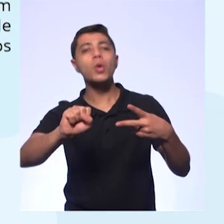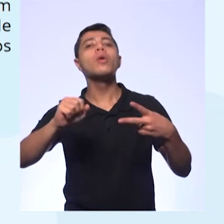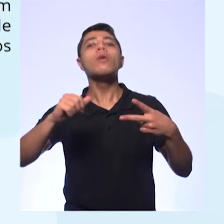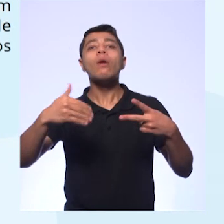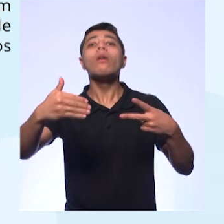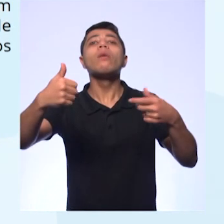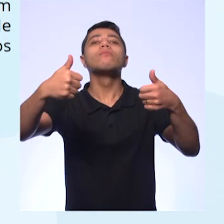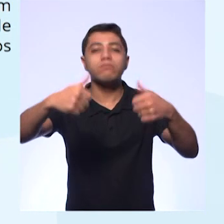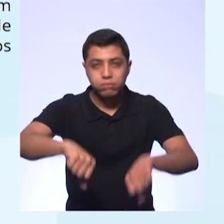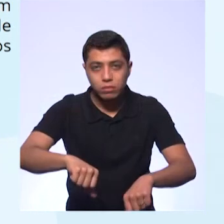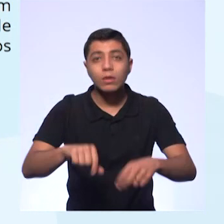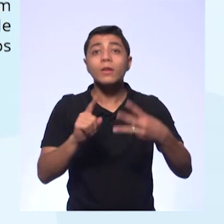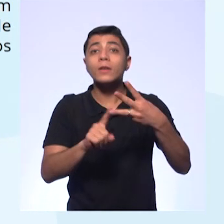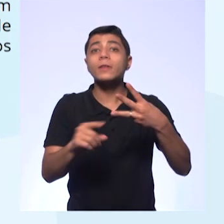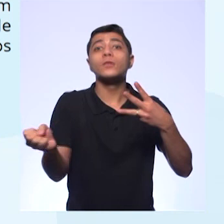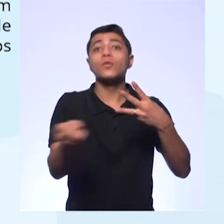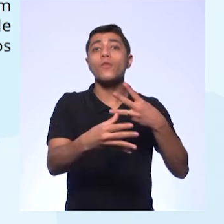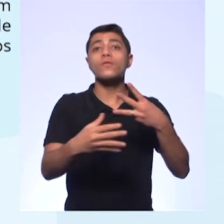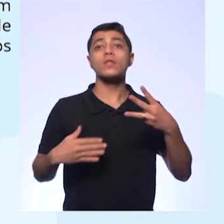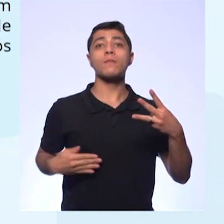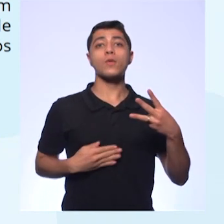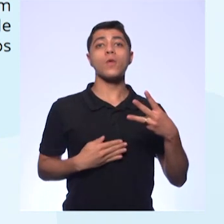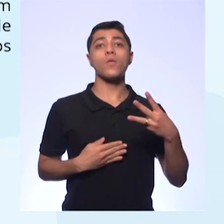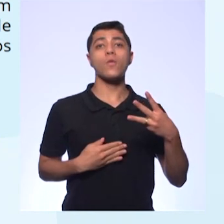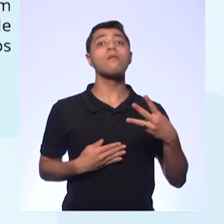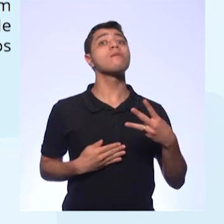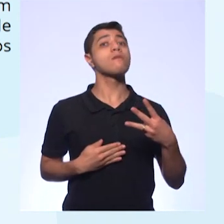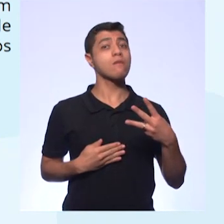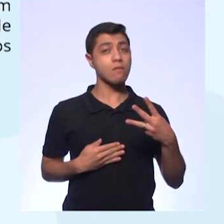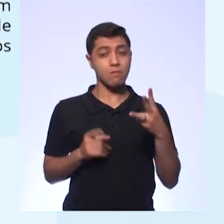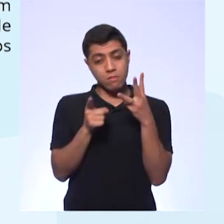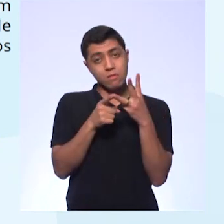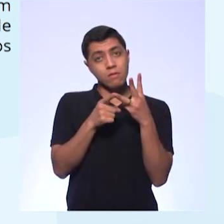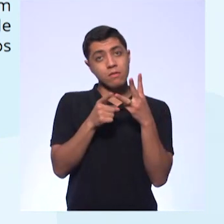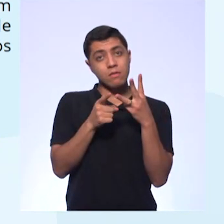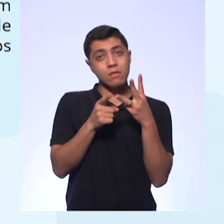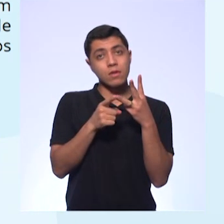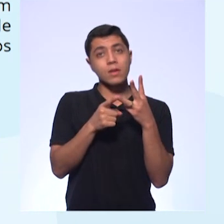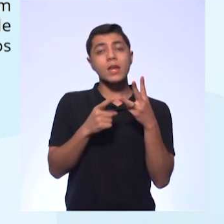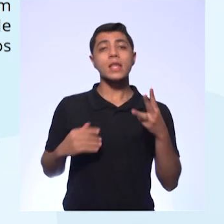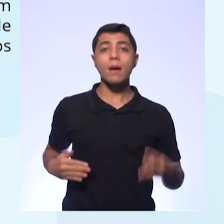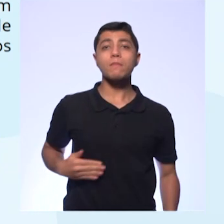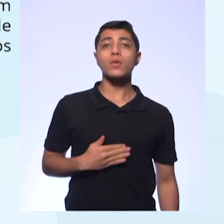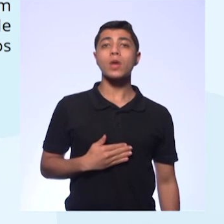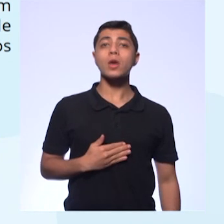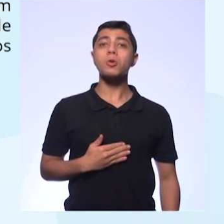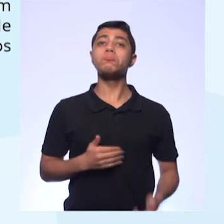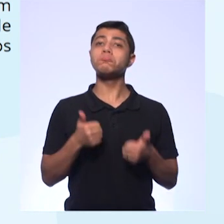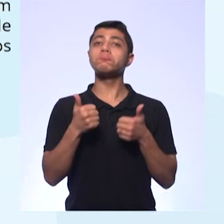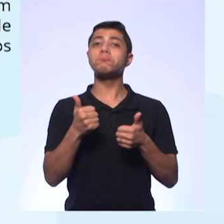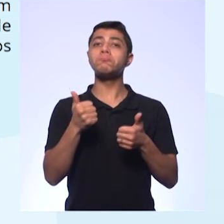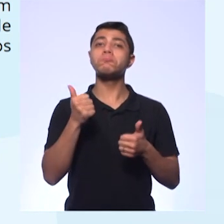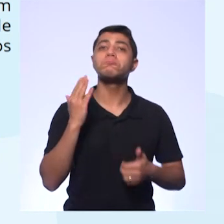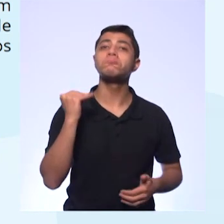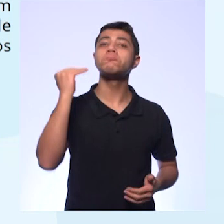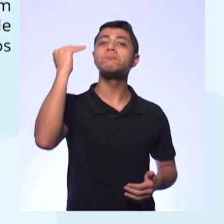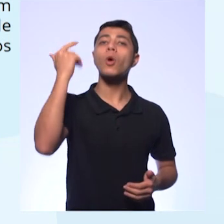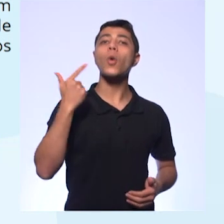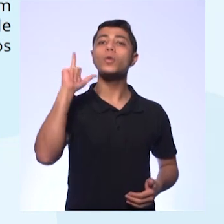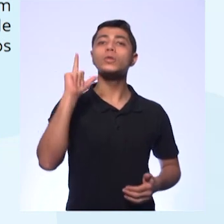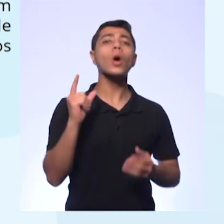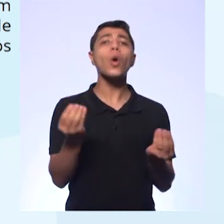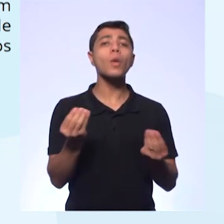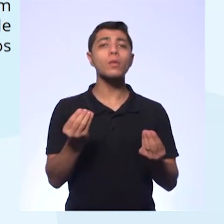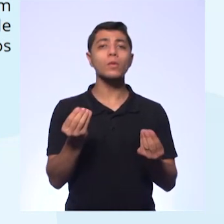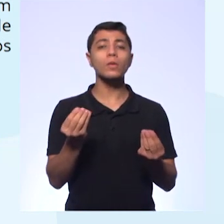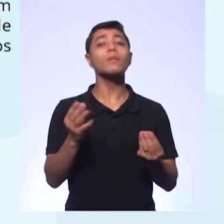Por quais razões Napoleão Bonaparte obteve êxito ao subir ao poder na França por meio de um golpe? Gente, é um